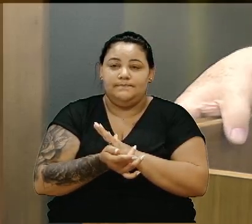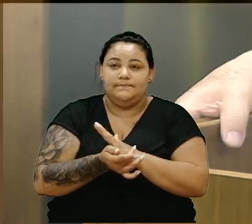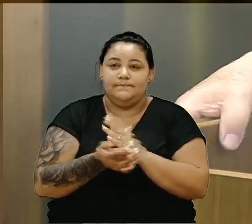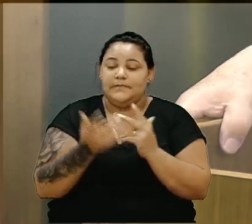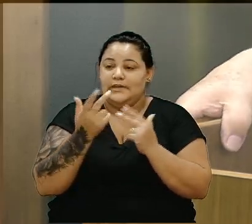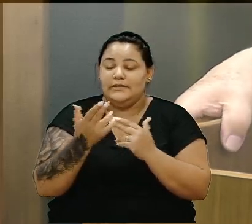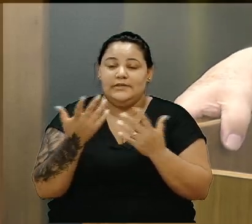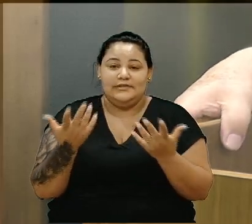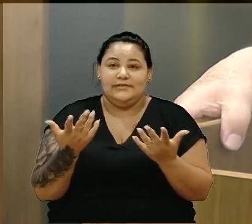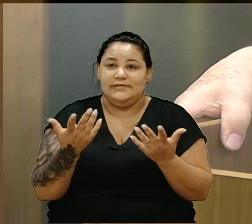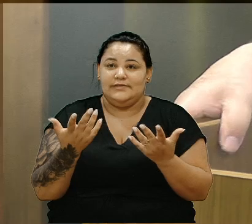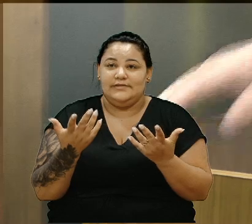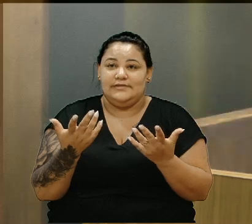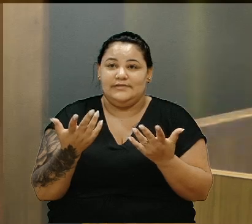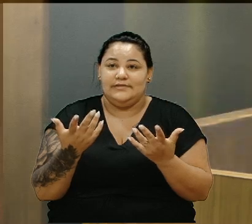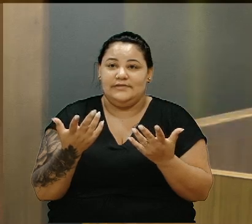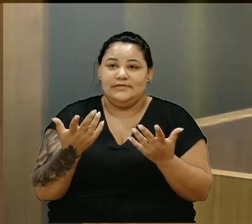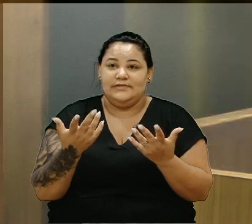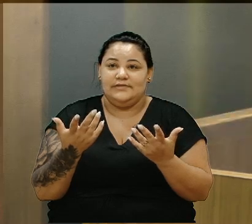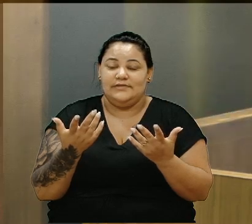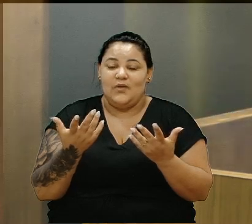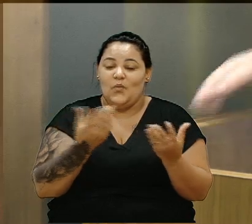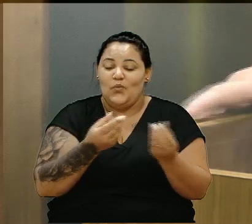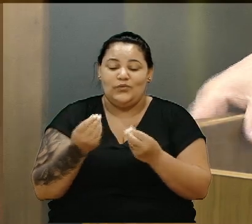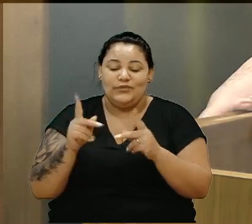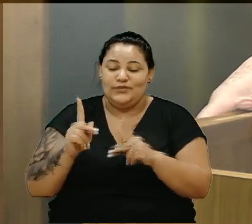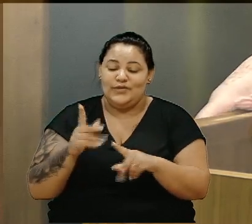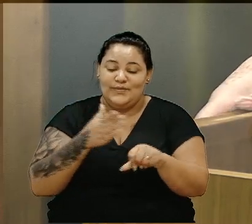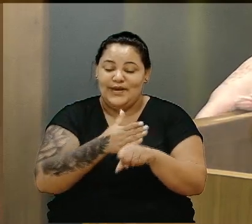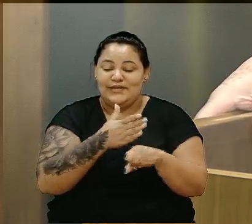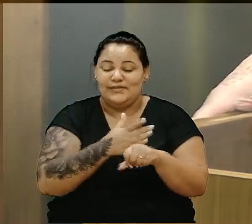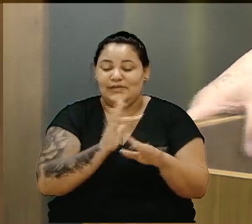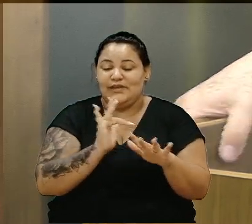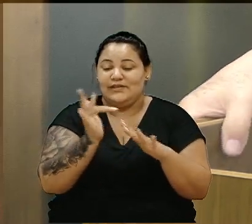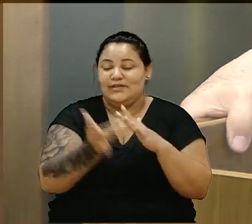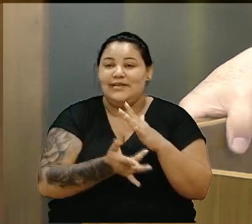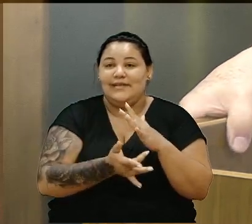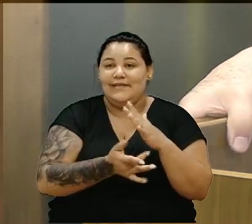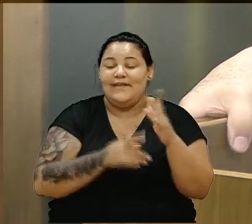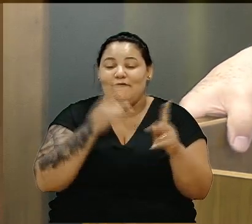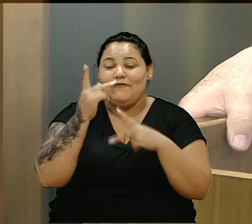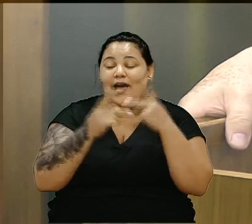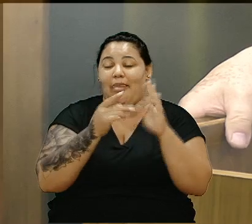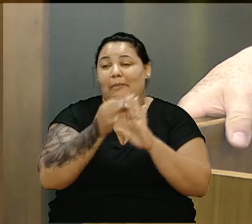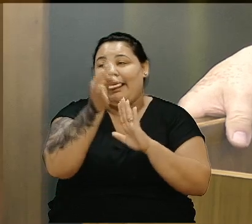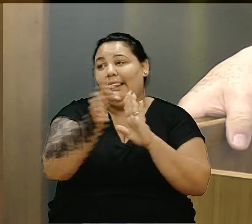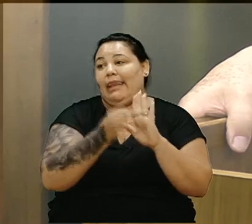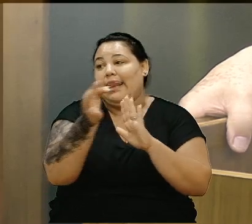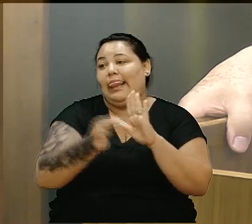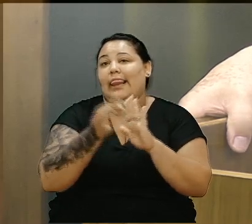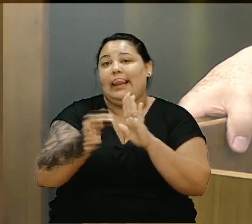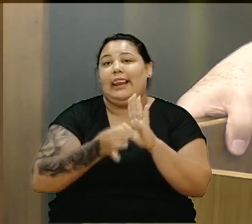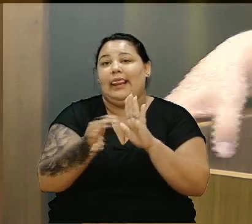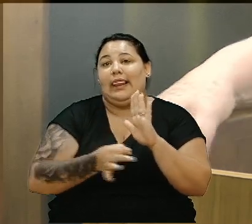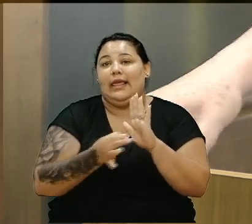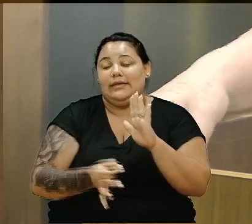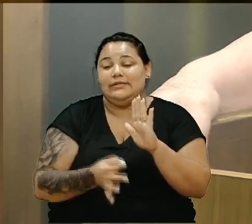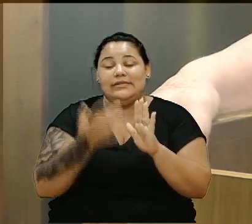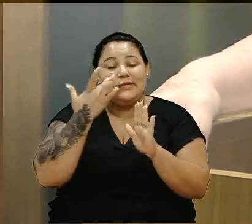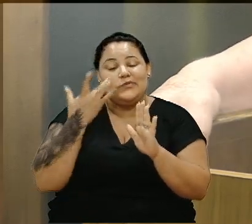os macacos de auditório, né, vêm e participam na rede social e manifestam suas opiniões, né, sem embasamento